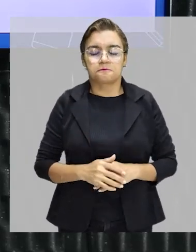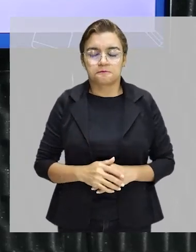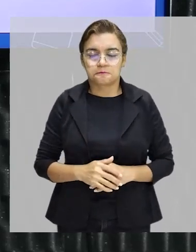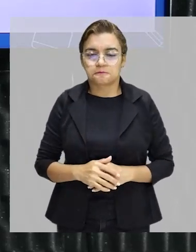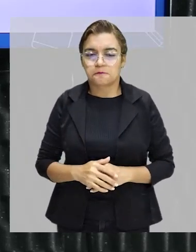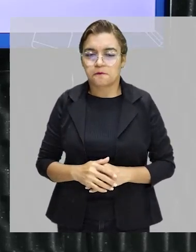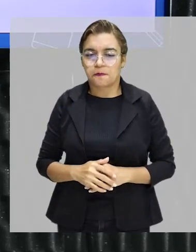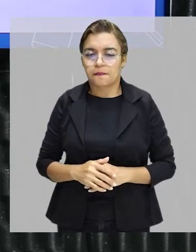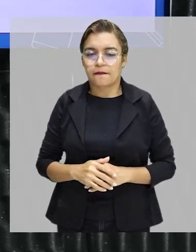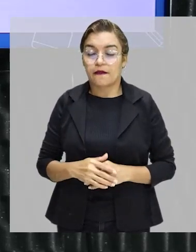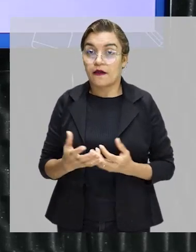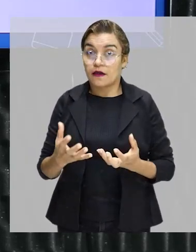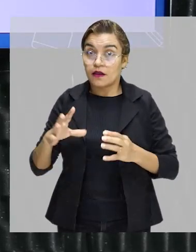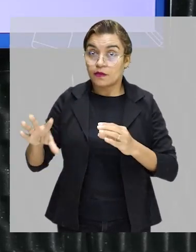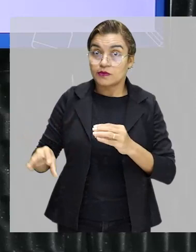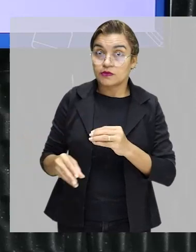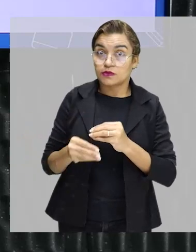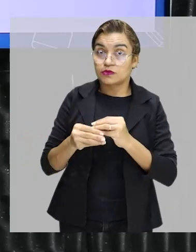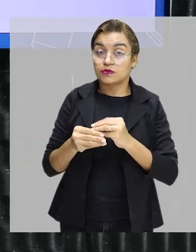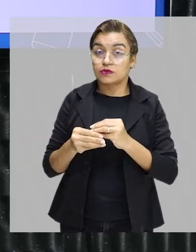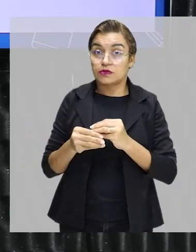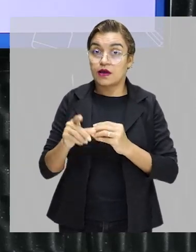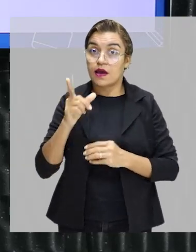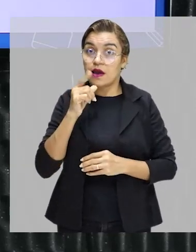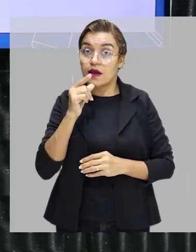Queremos adicionar a água do mar